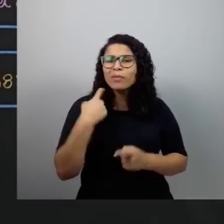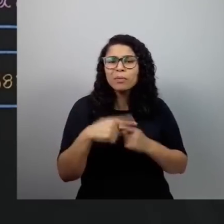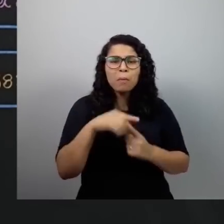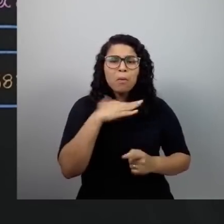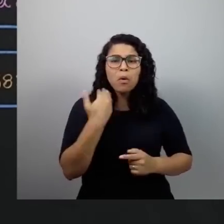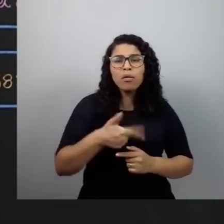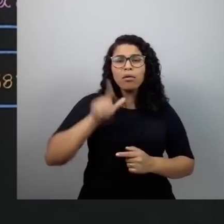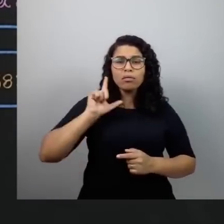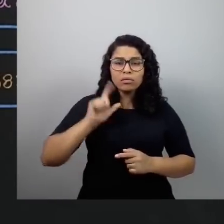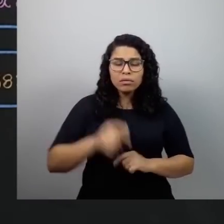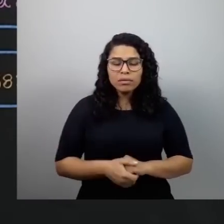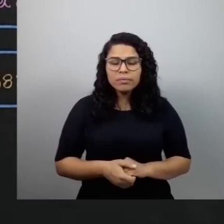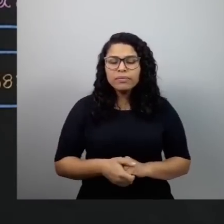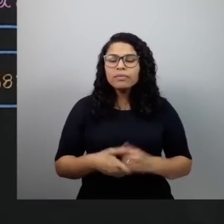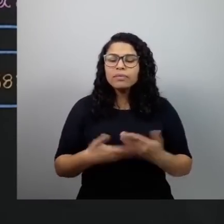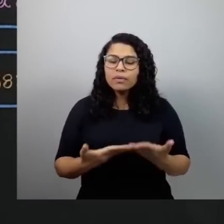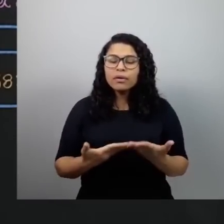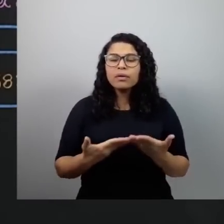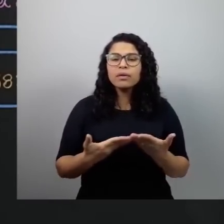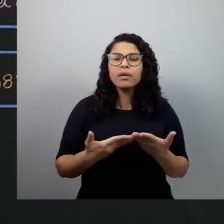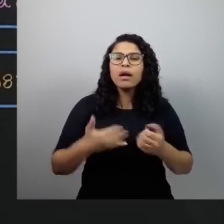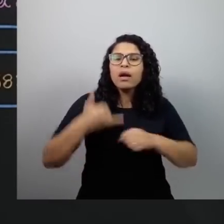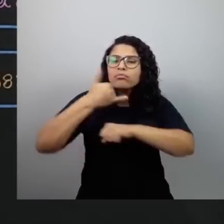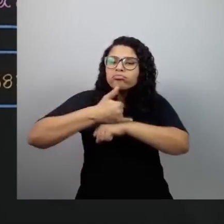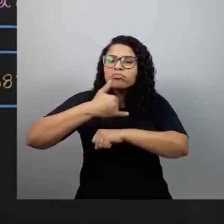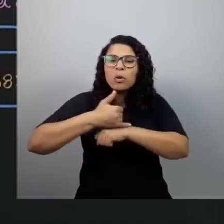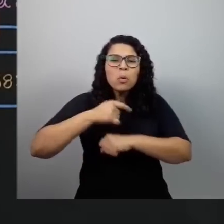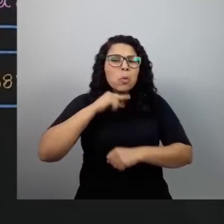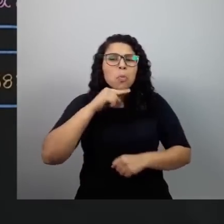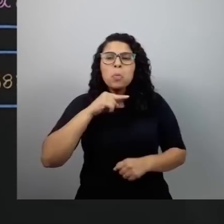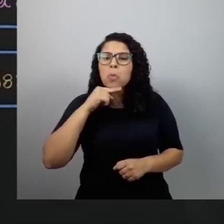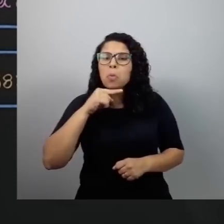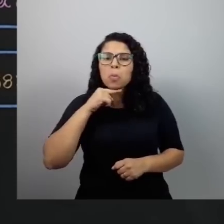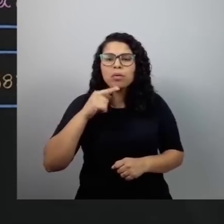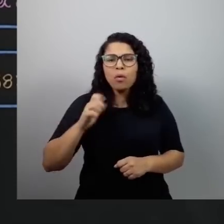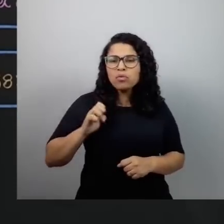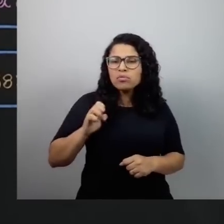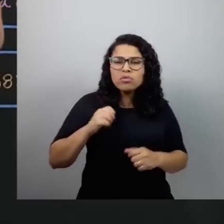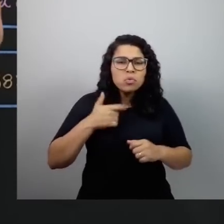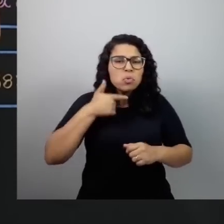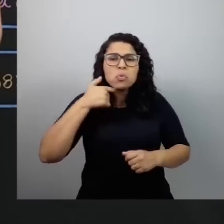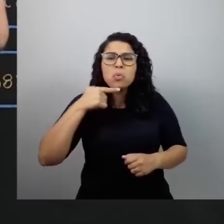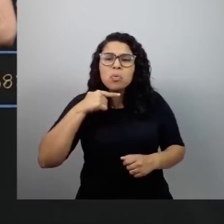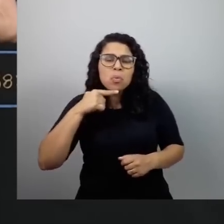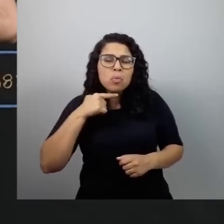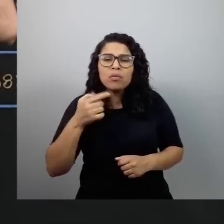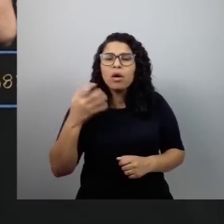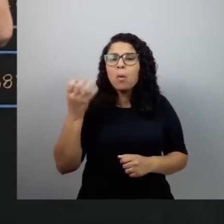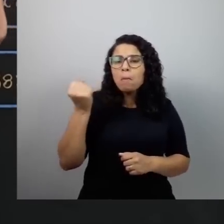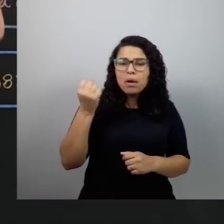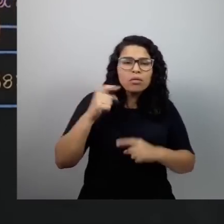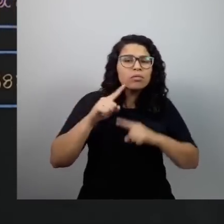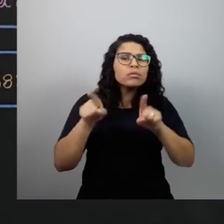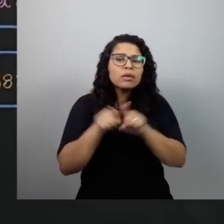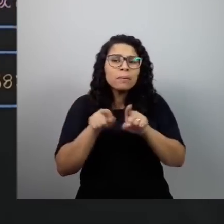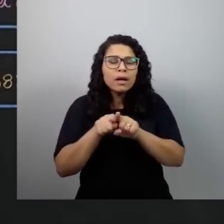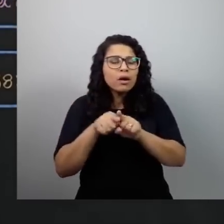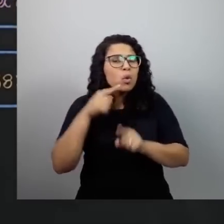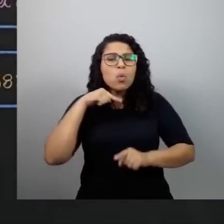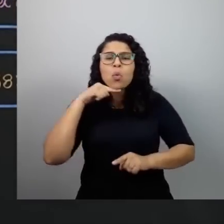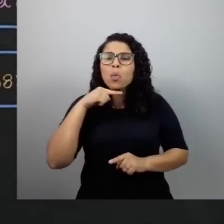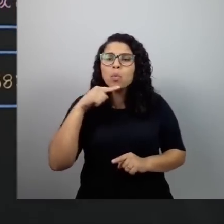movimento abolicionista, a elite não consegue mais segurar a escravidão. Aos poucos, ela vai